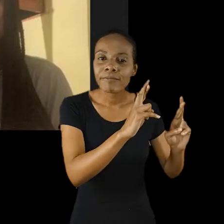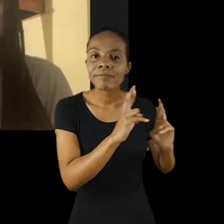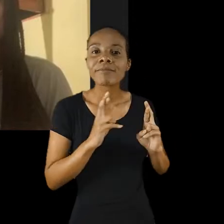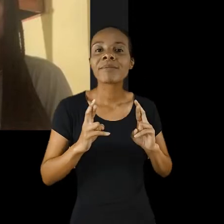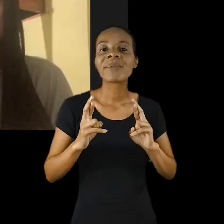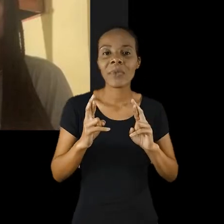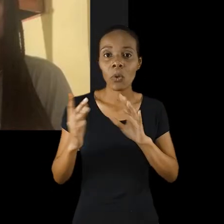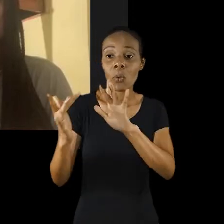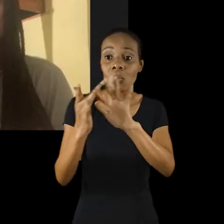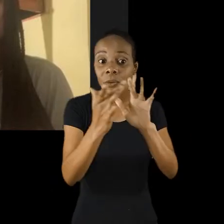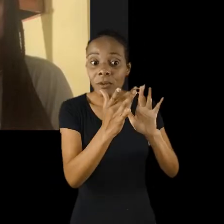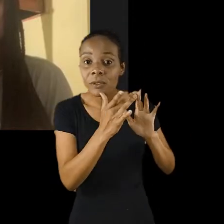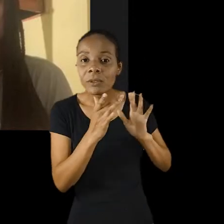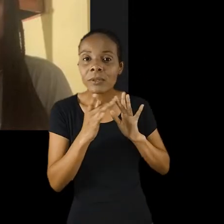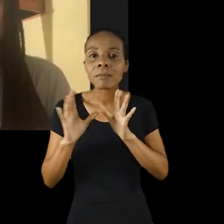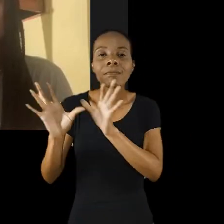dessas conexões,